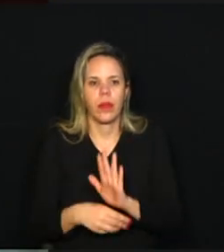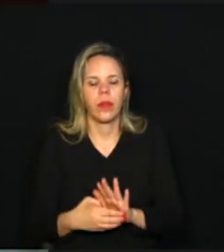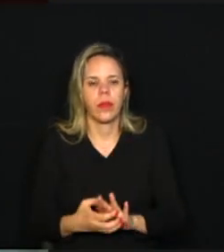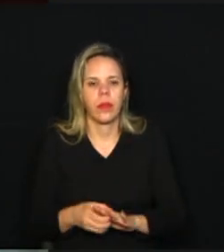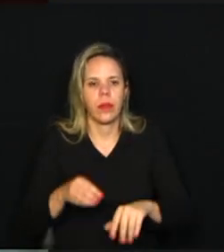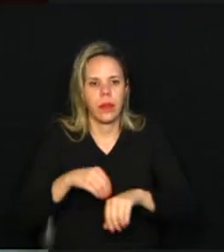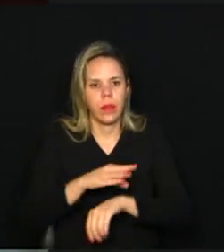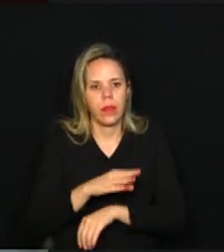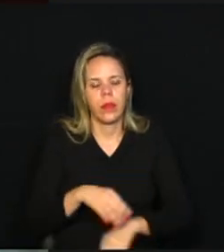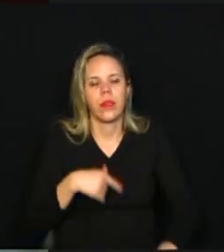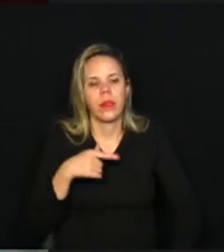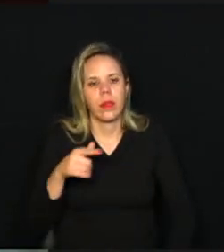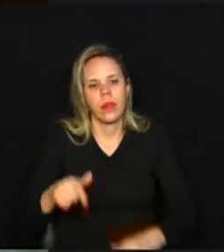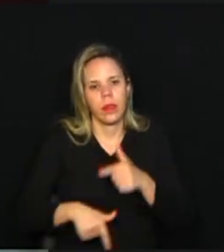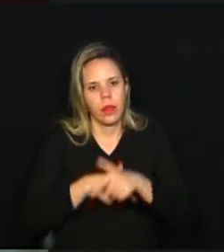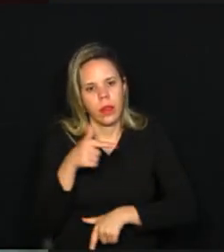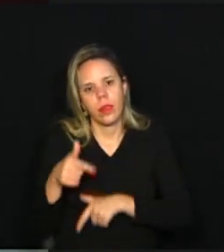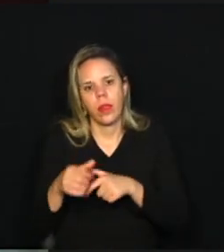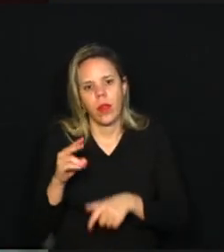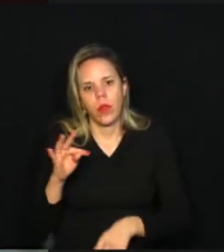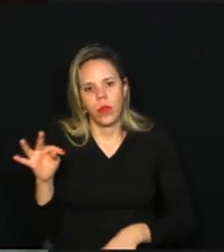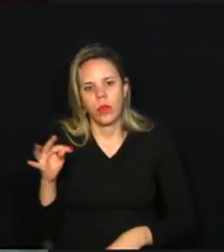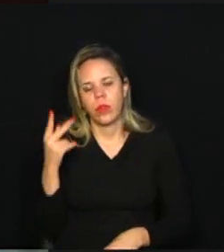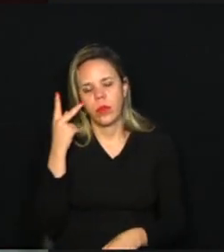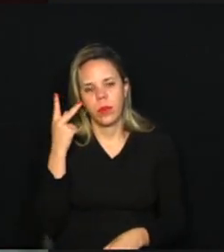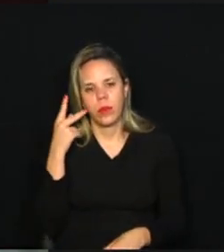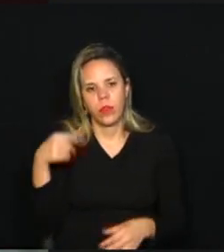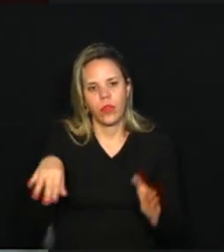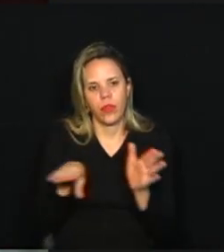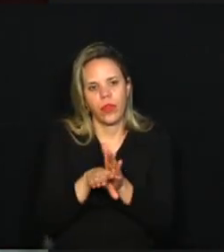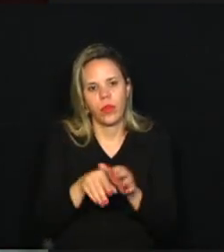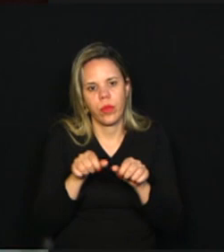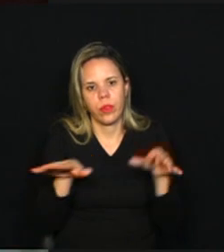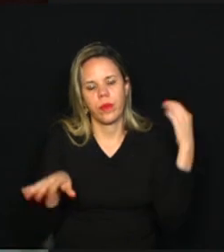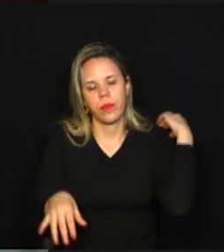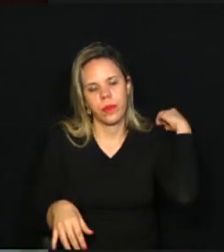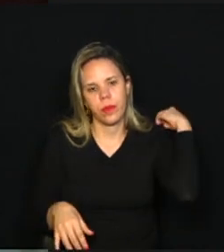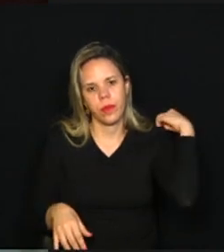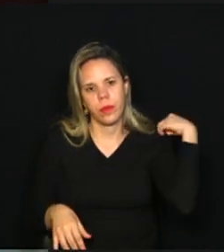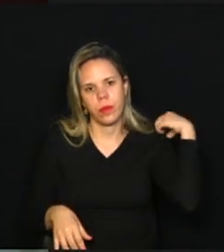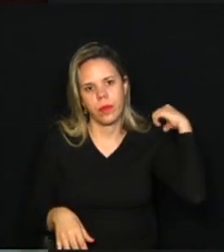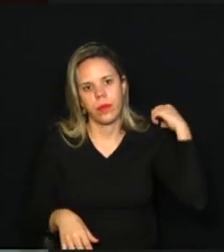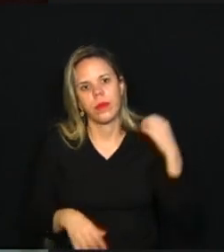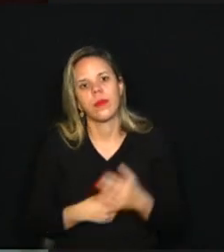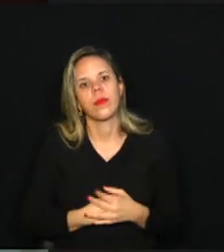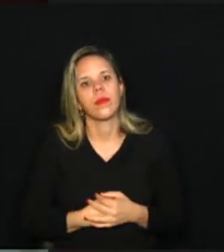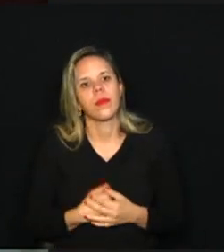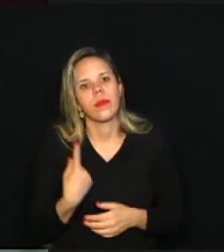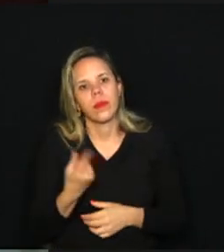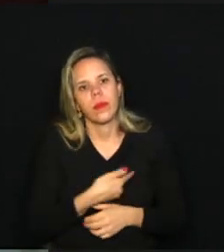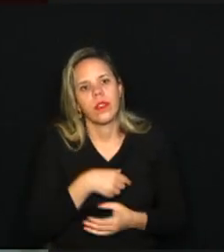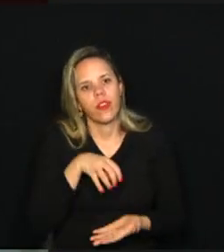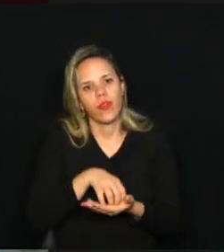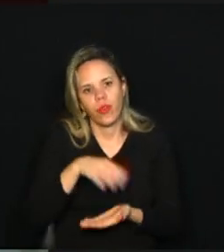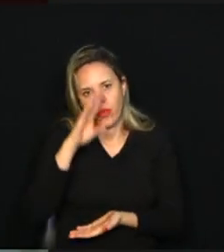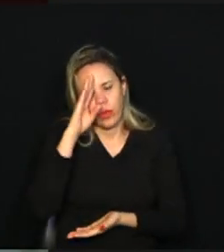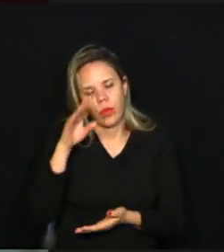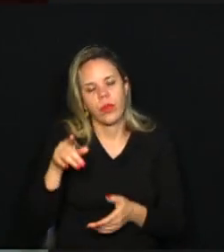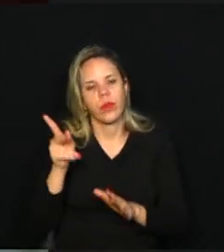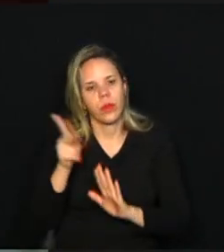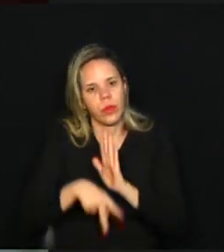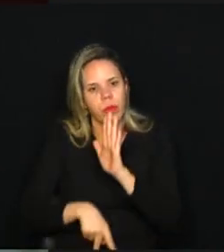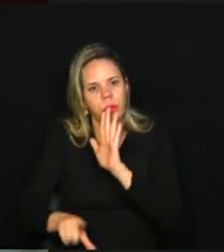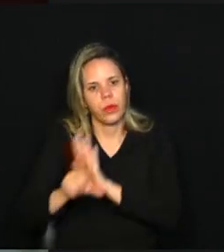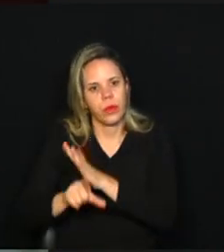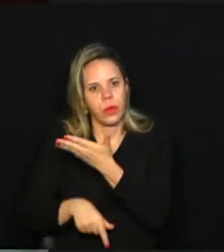à executiva da CUT São Paulo e nós distribuímos, através das nossas subsedes, esse projeto de